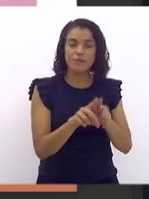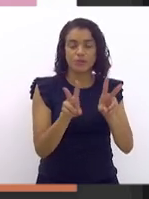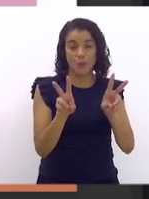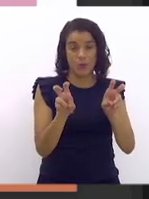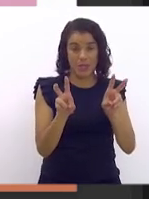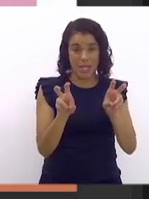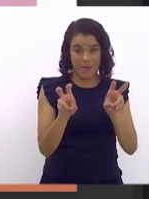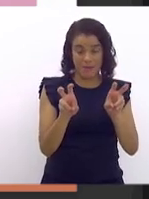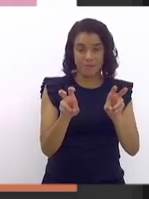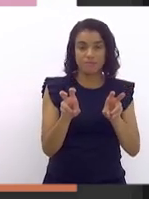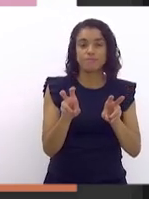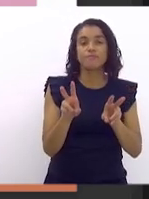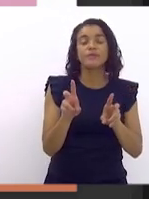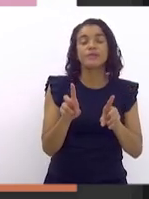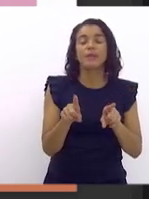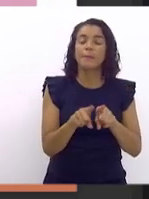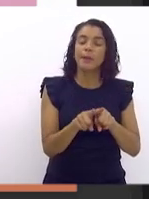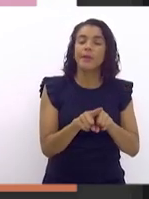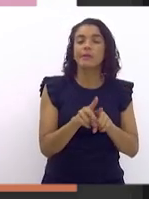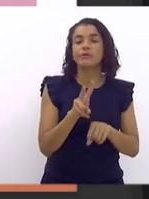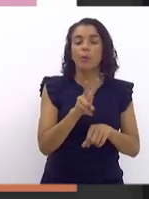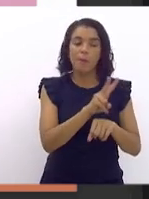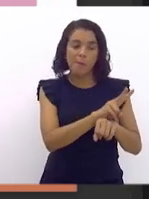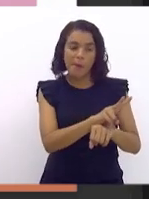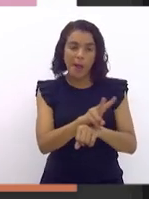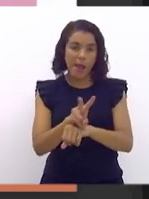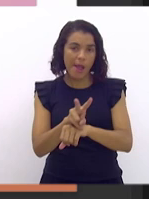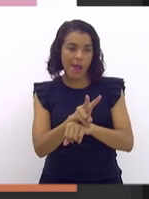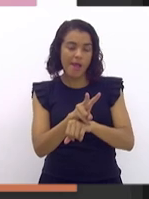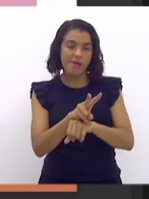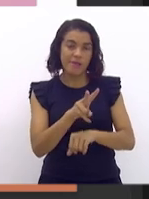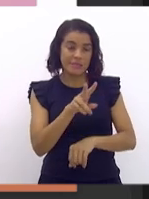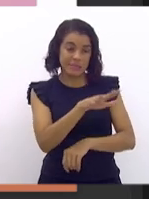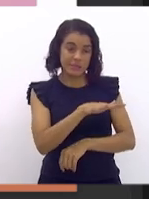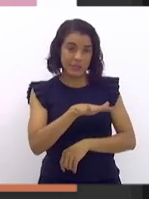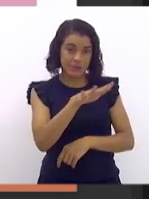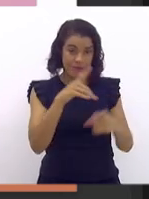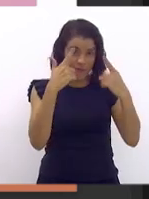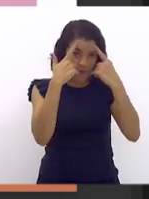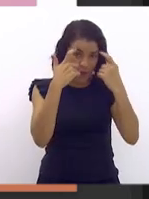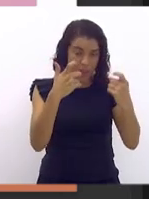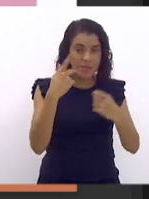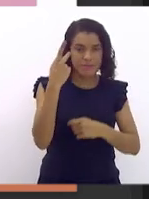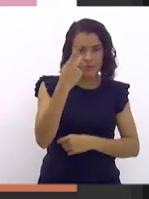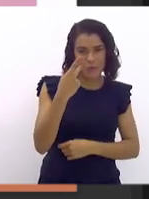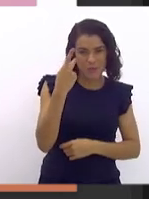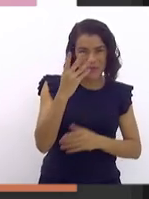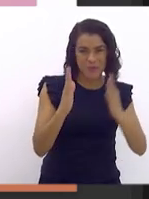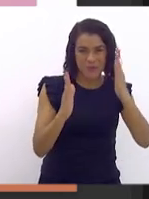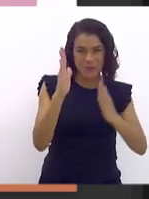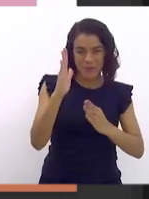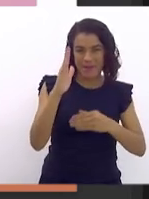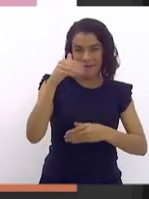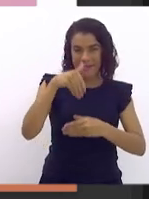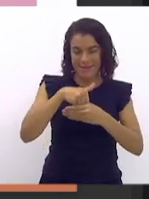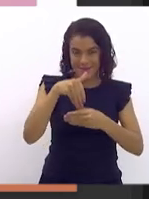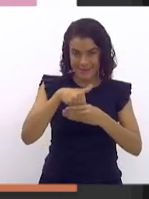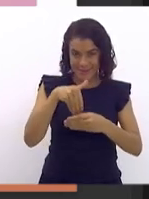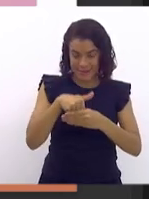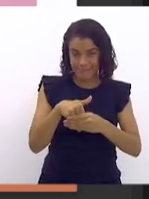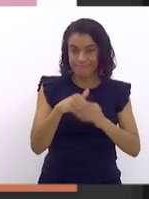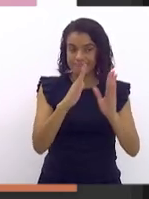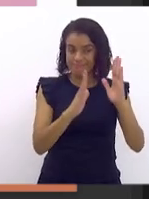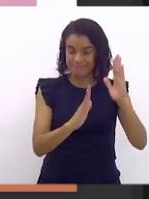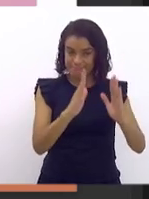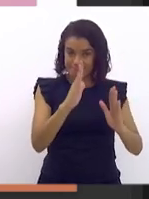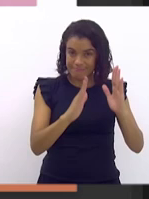tema da Justiça Eleitoral, mas também monitorando casos de violência durante a campanha, né? Então, as denúncias que forem apresentadas durante esse